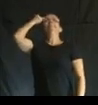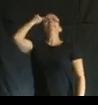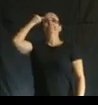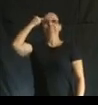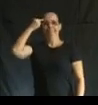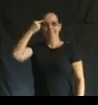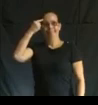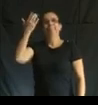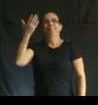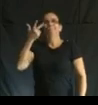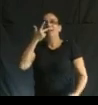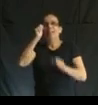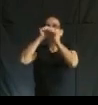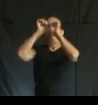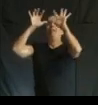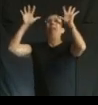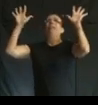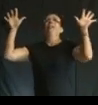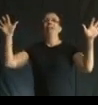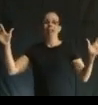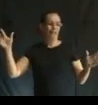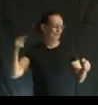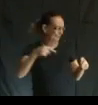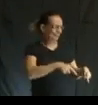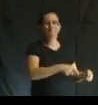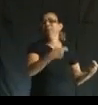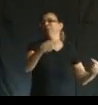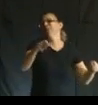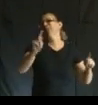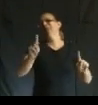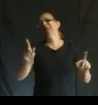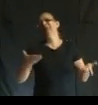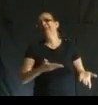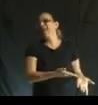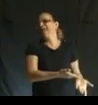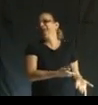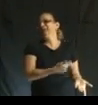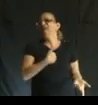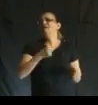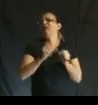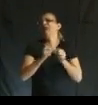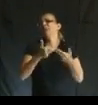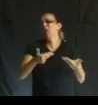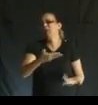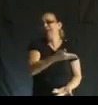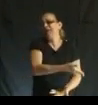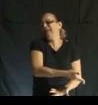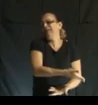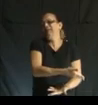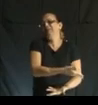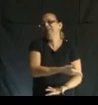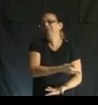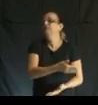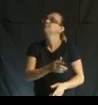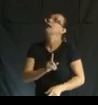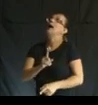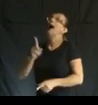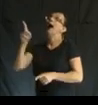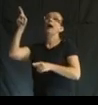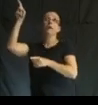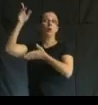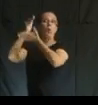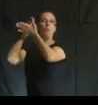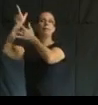verificar aquilo tudo era desnecessário. Ele começa a preparar a sua volta,